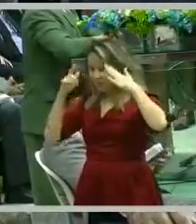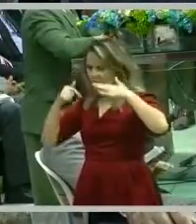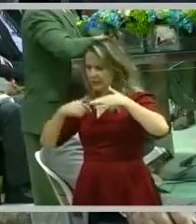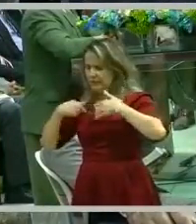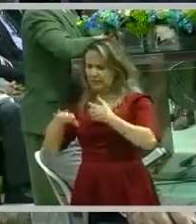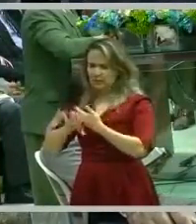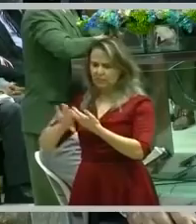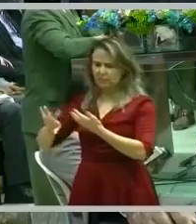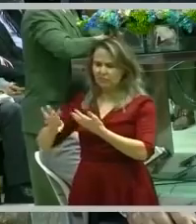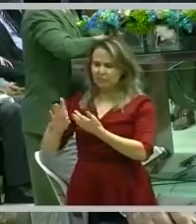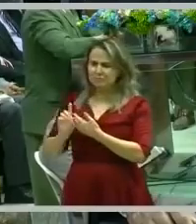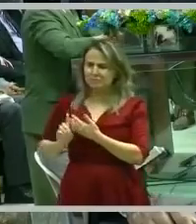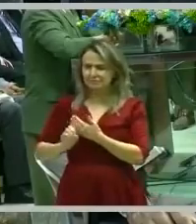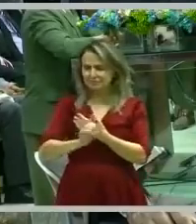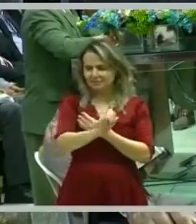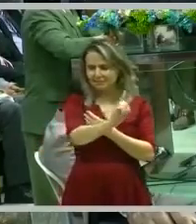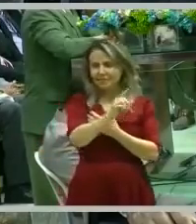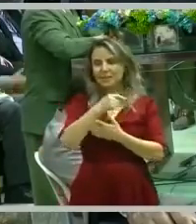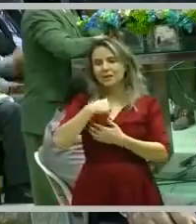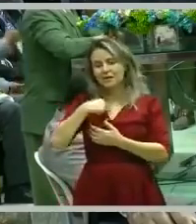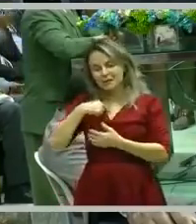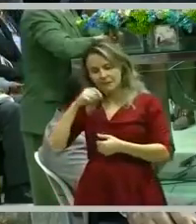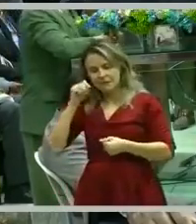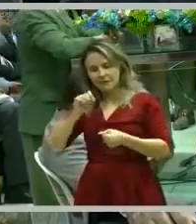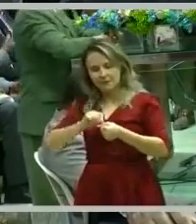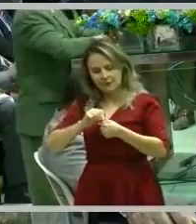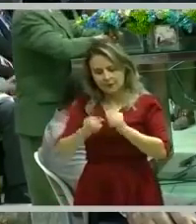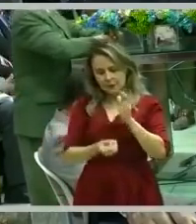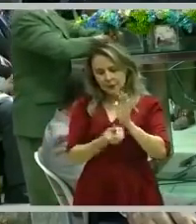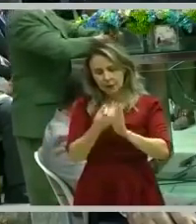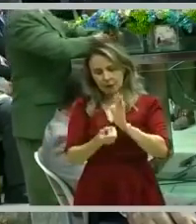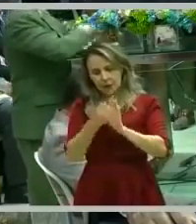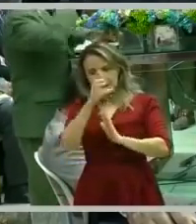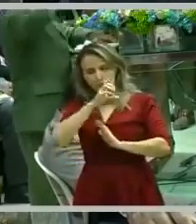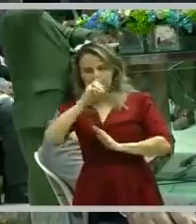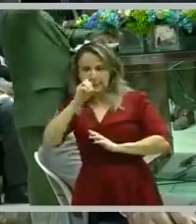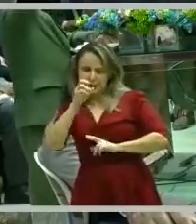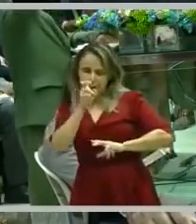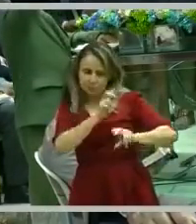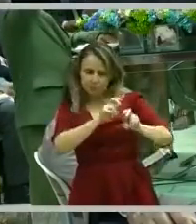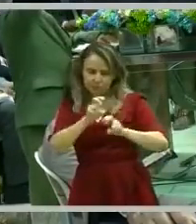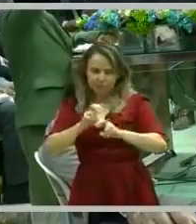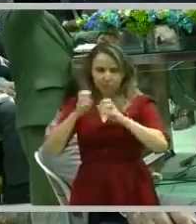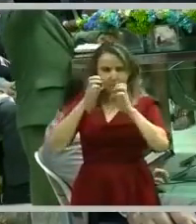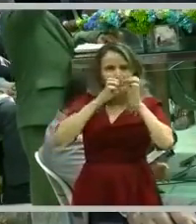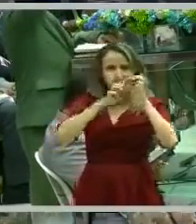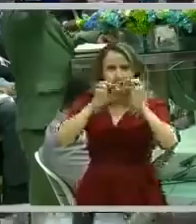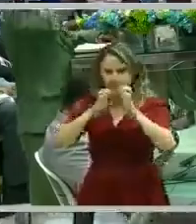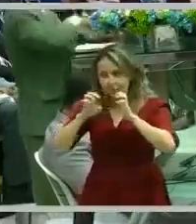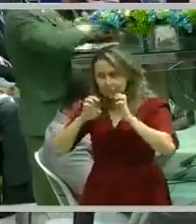E vou fazer a obra de Deus. E vou fazer a obra de Deus.